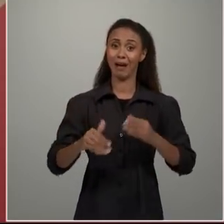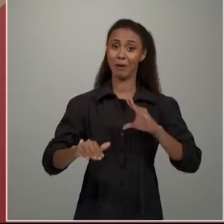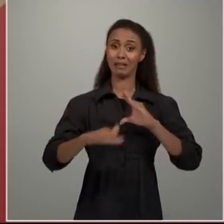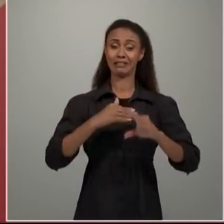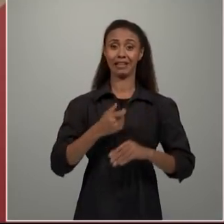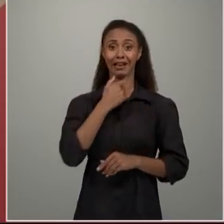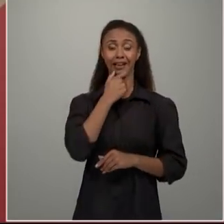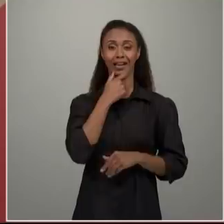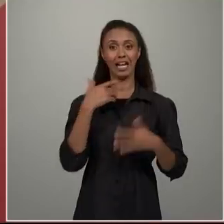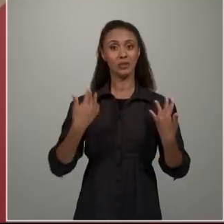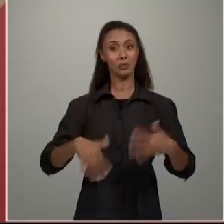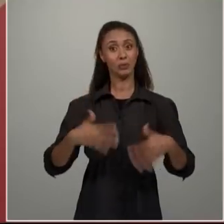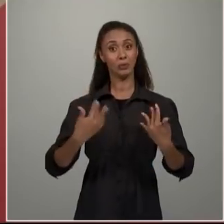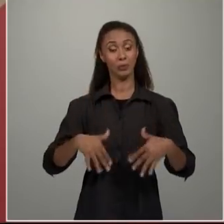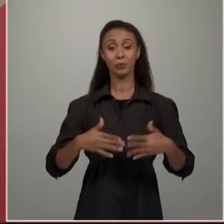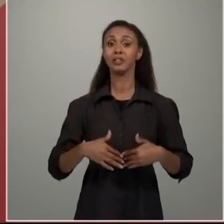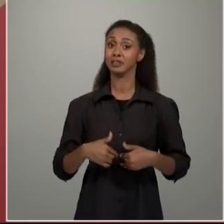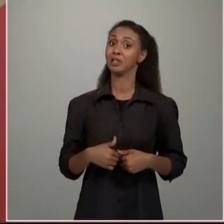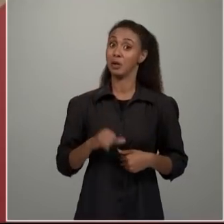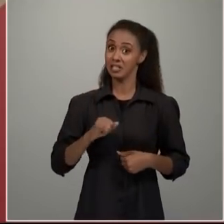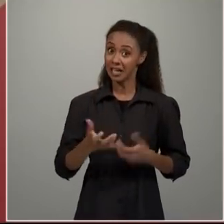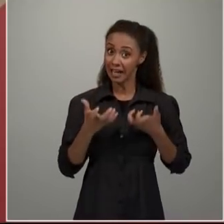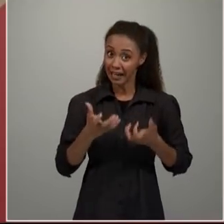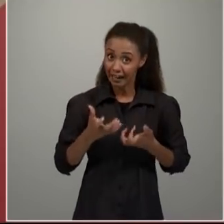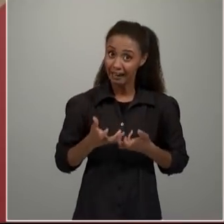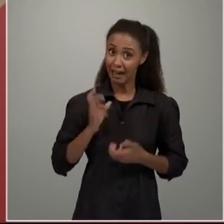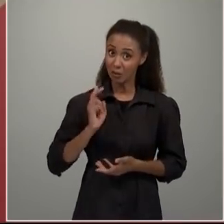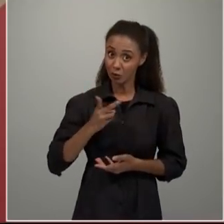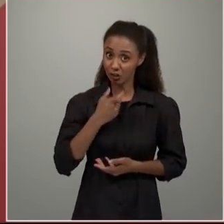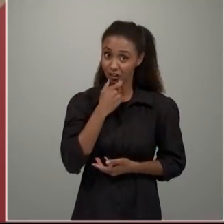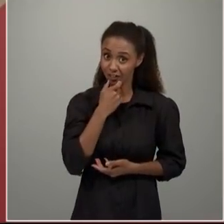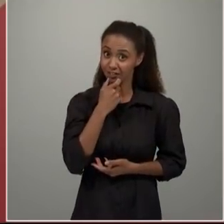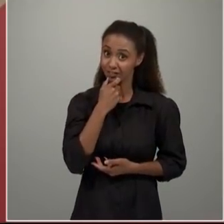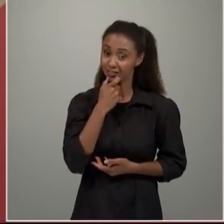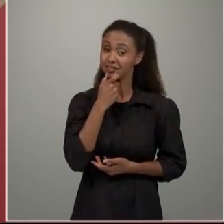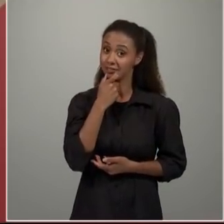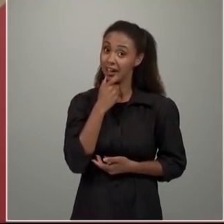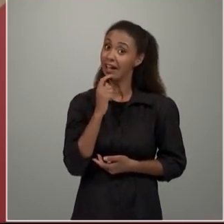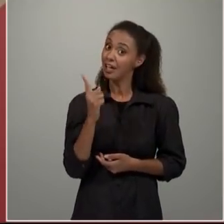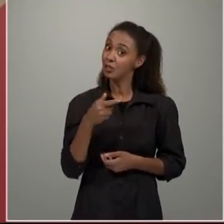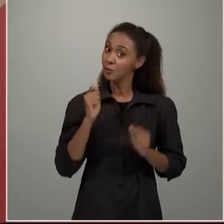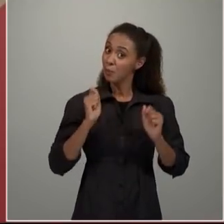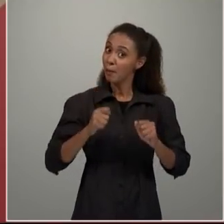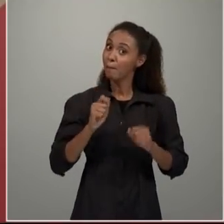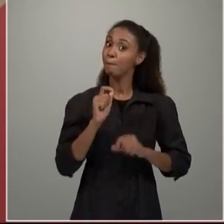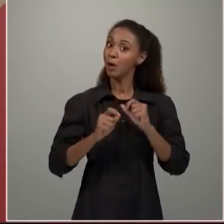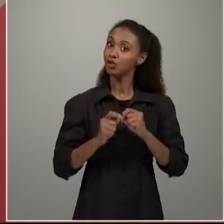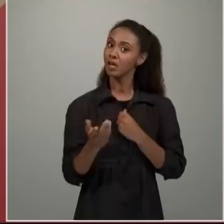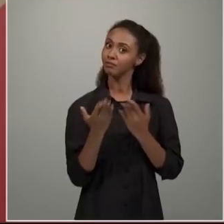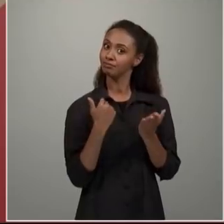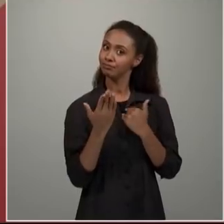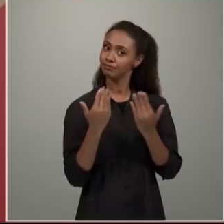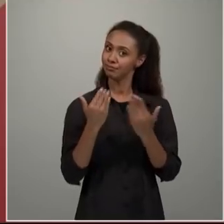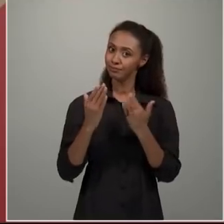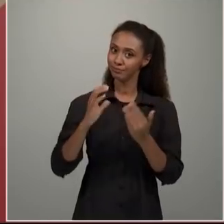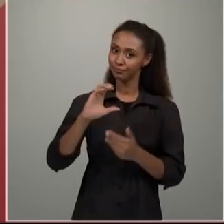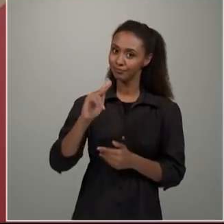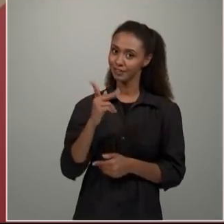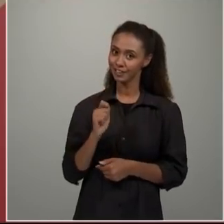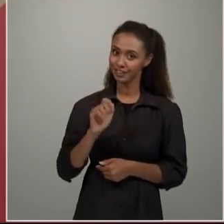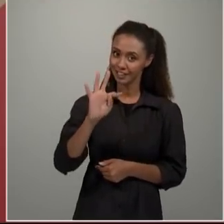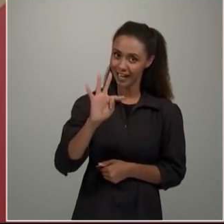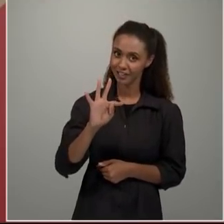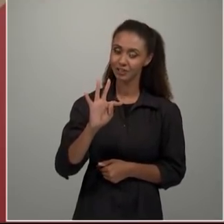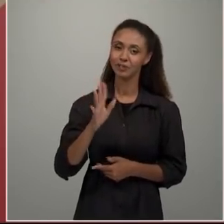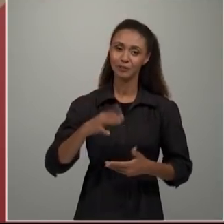m é difícil antes de cantinho em inglês porque em dois trios de chat a gente pode fazer um shake e aí pra quem ficou um pouco perdido ele